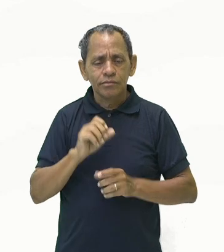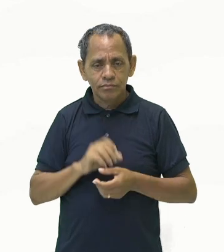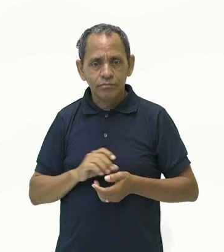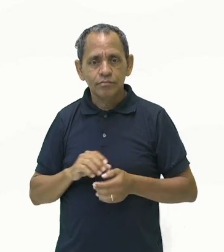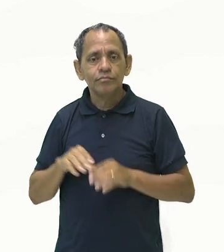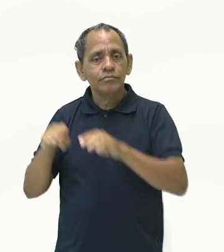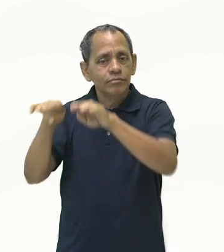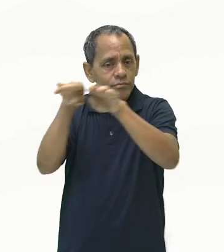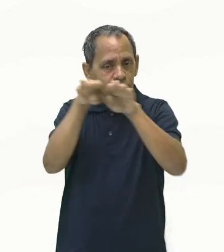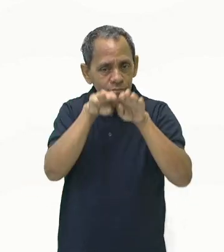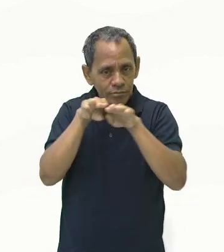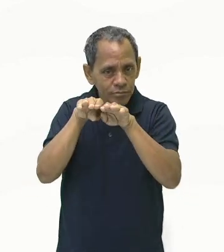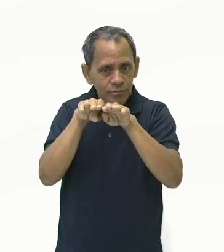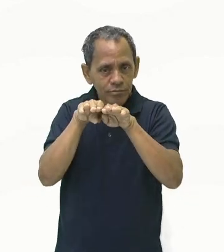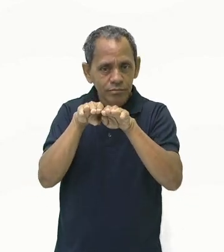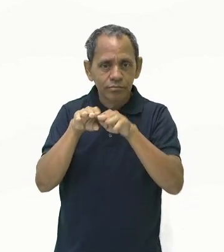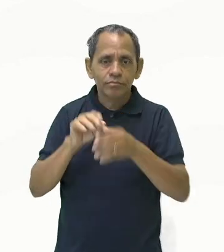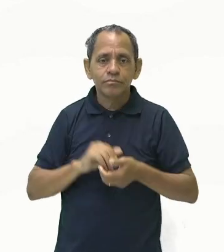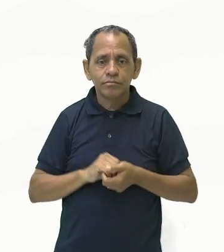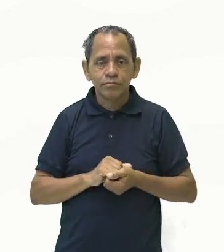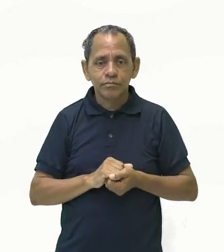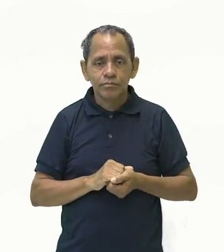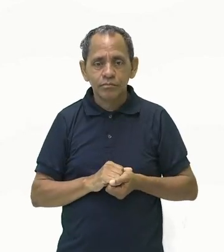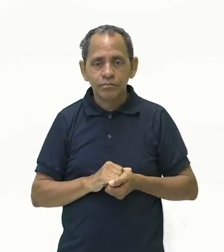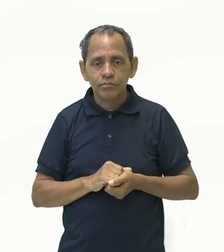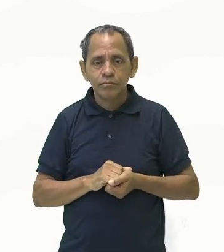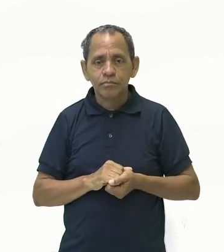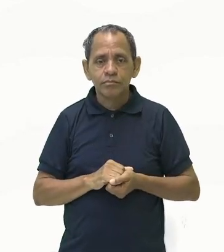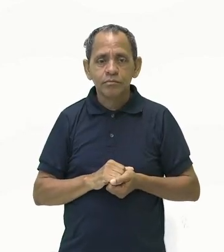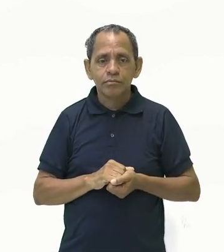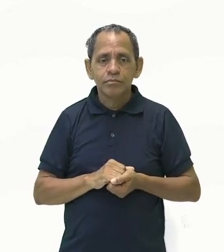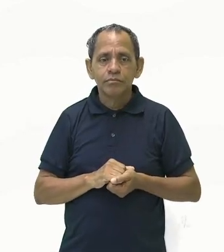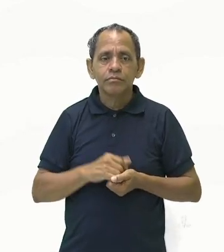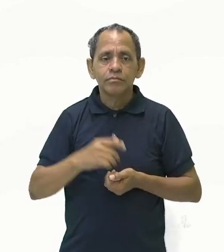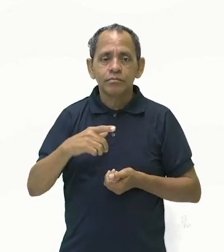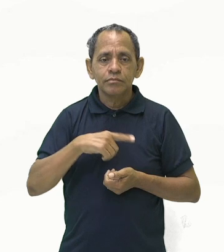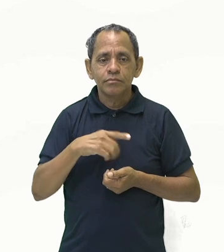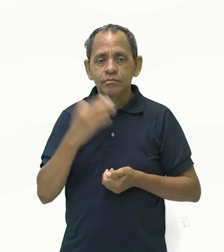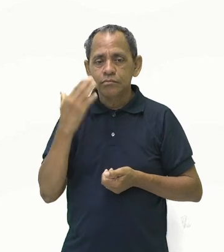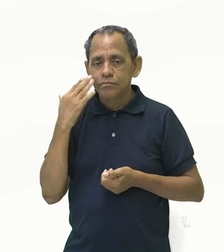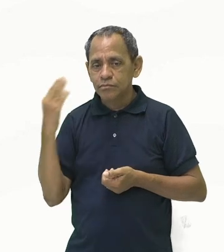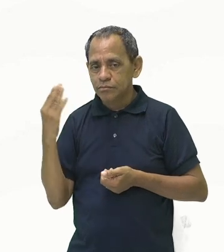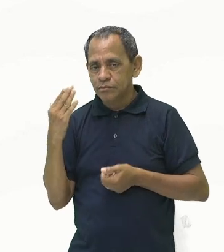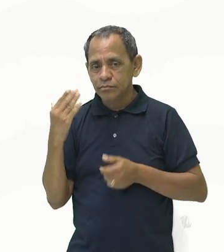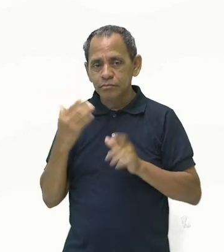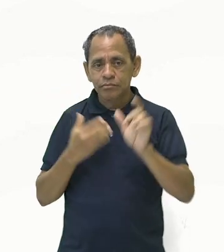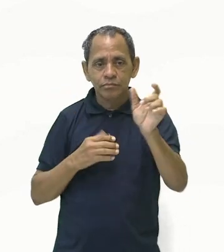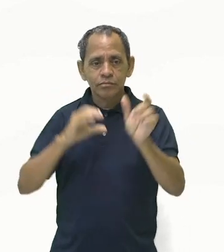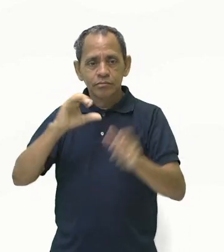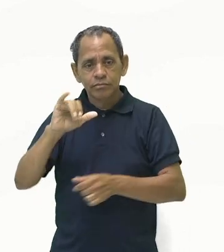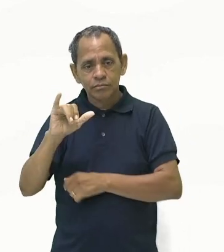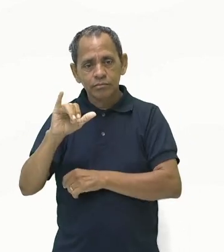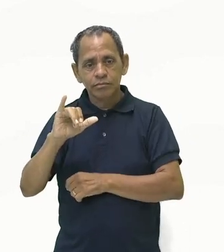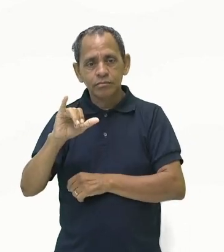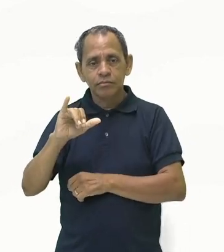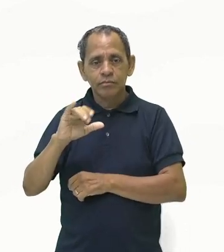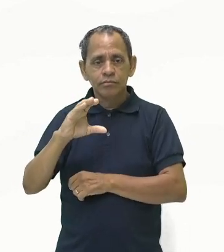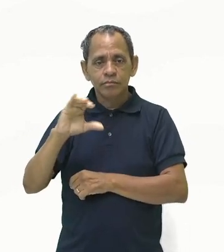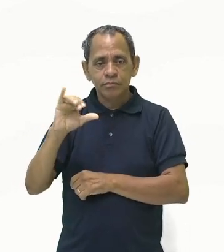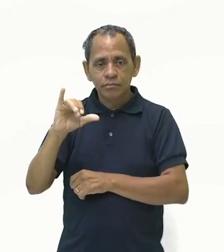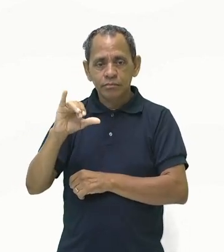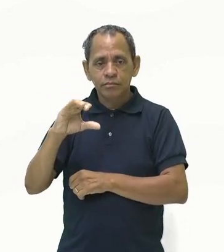Beleza. Vamos continuar. Nós temos aí o ciclopentano. Note que ele não está lhe dando a